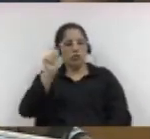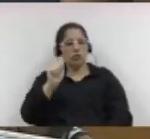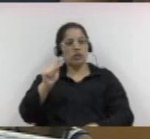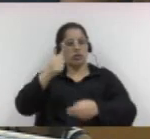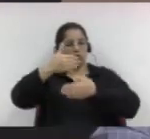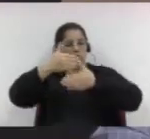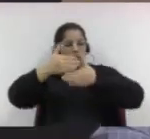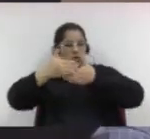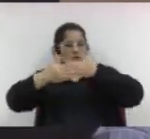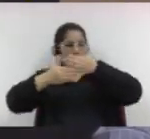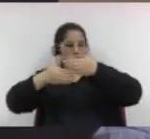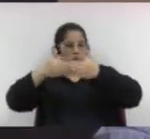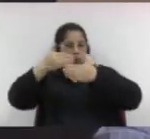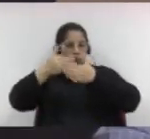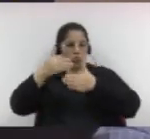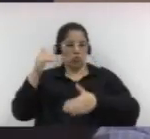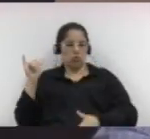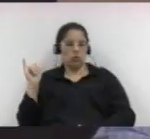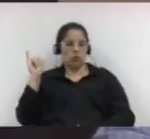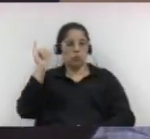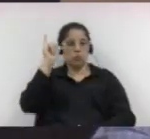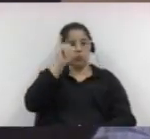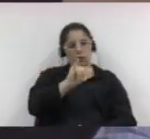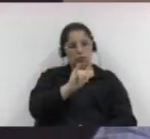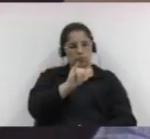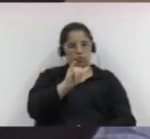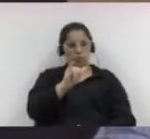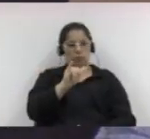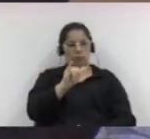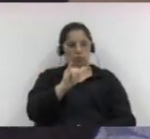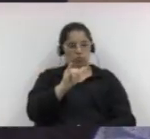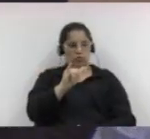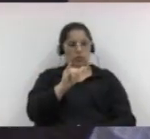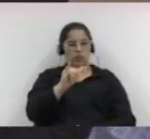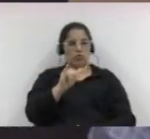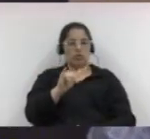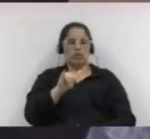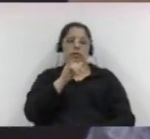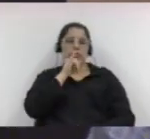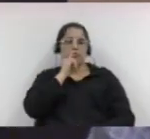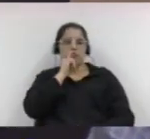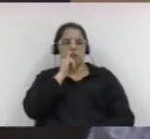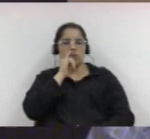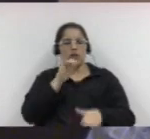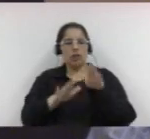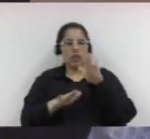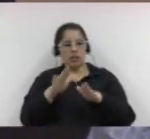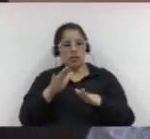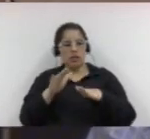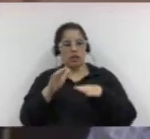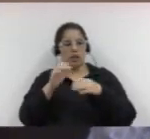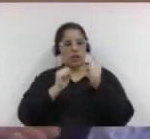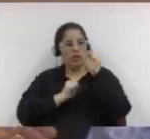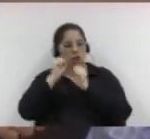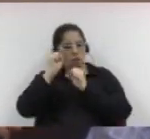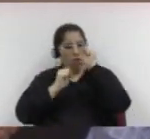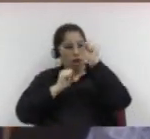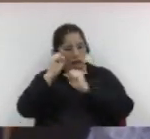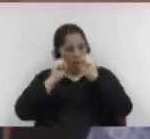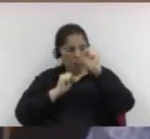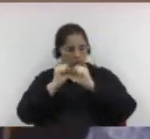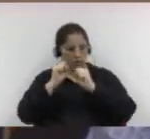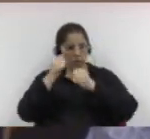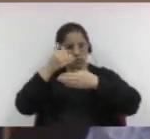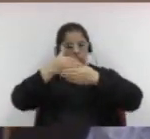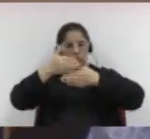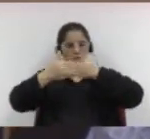de Aeronaves, ou seja, as fábricas de aviões, elas têm um grande problema. Elas constroem o avião, mas não tem aonde estacionar,